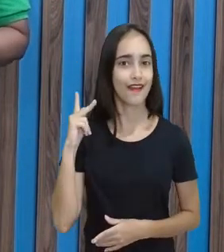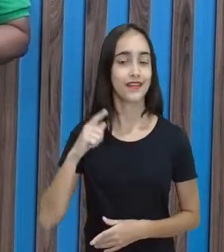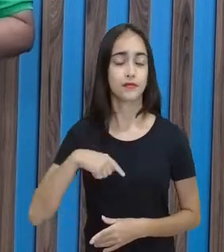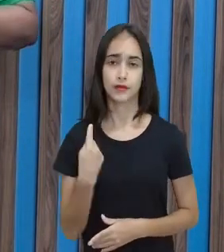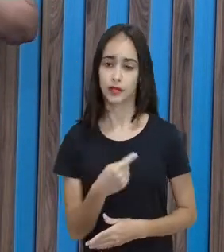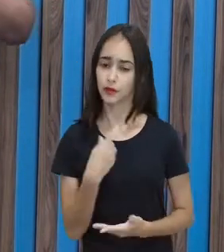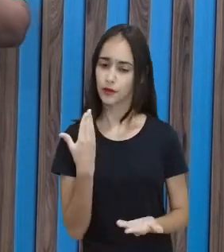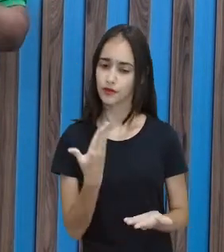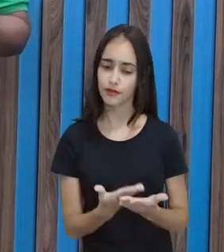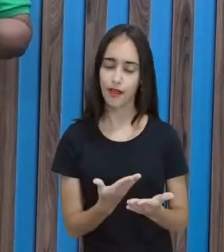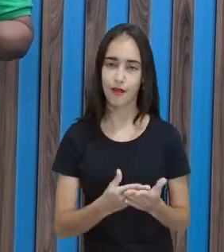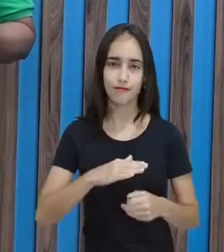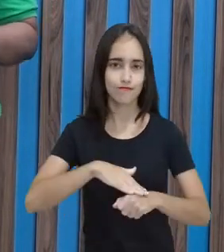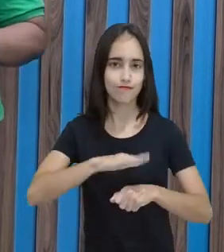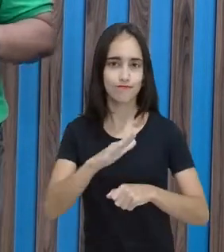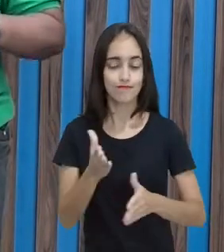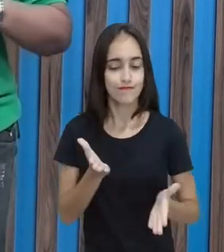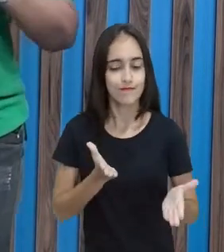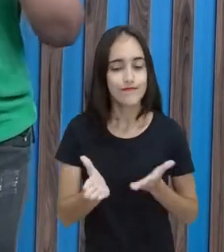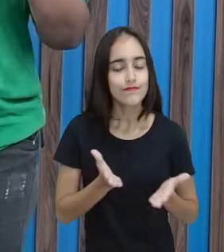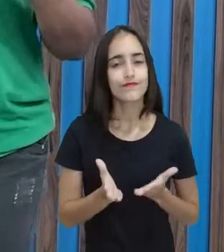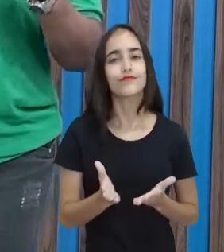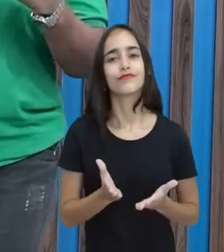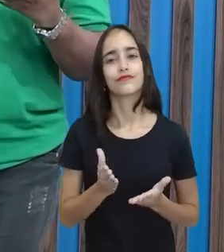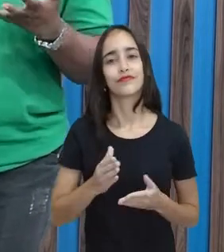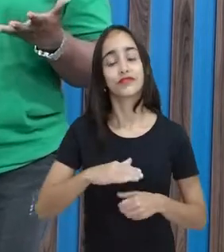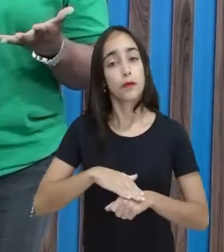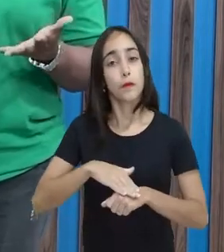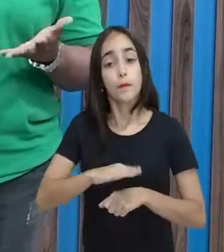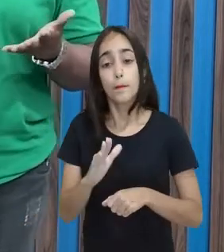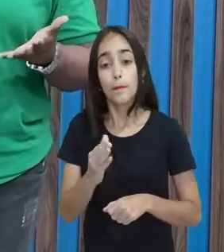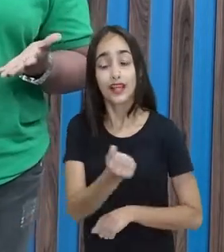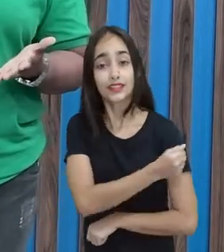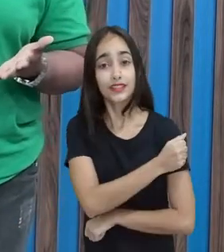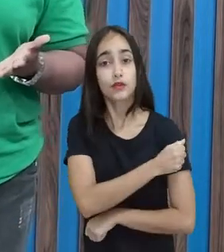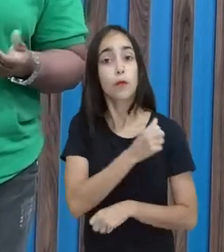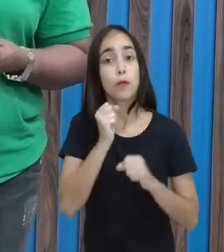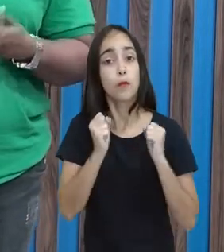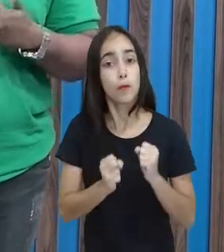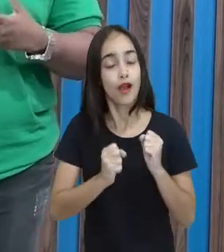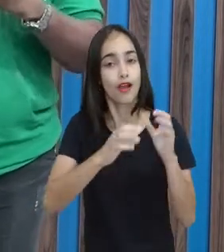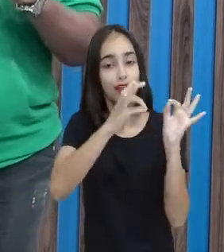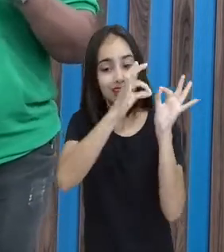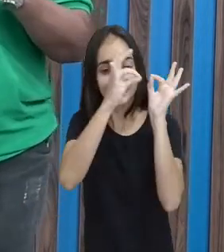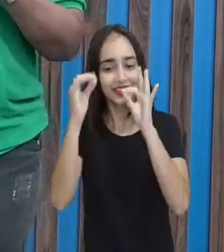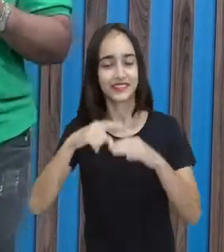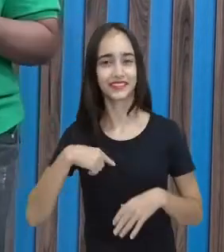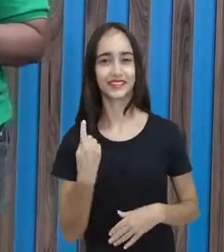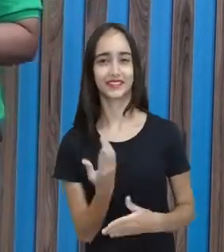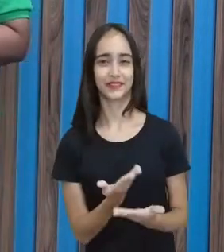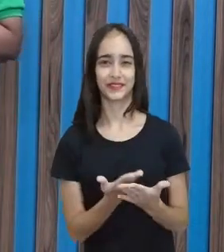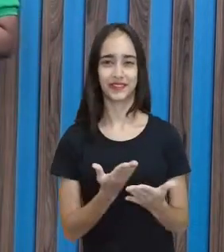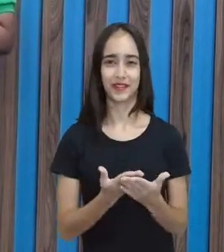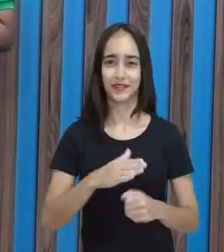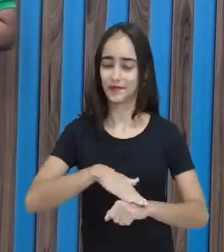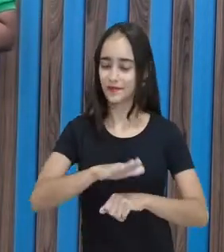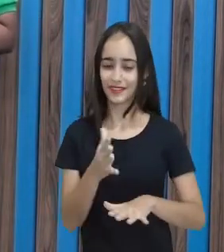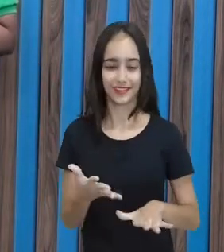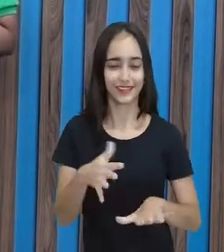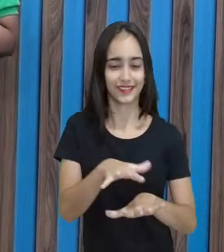aula mais acessível. Mais pessoas podem assistir nossas aulas, ficando mais